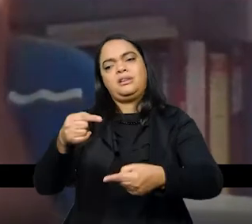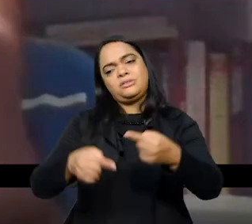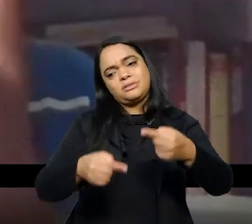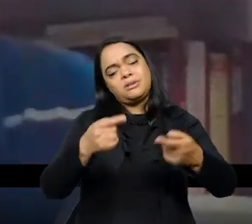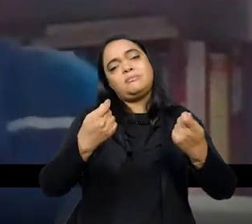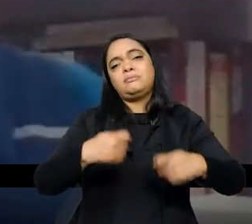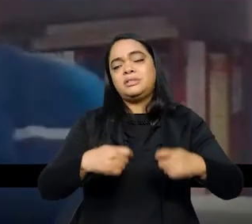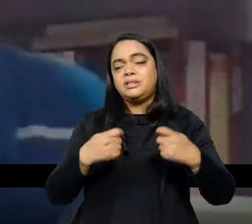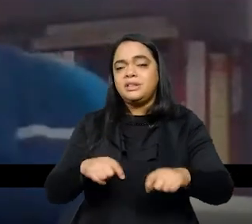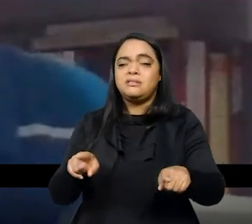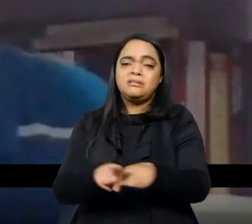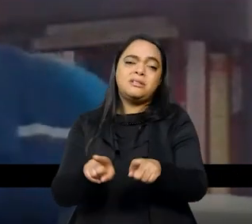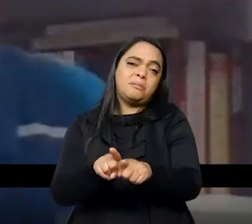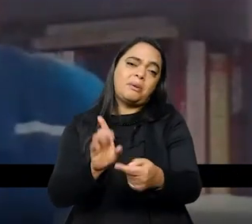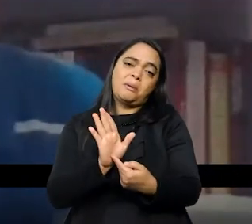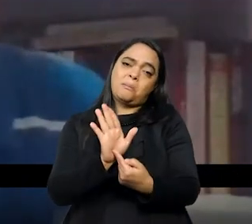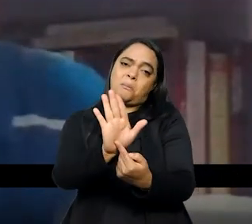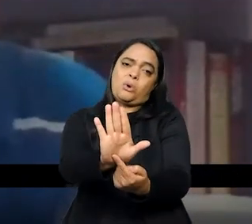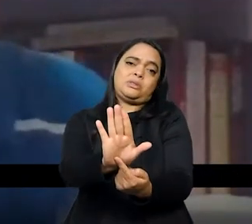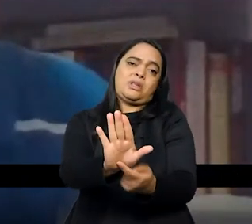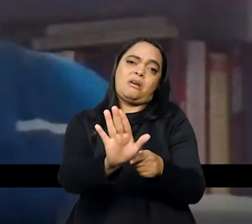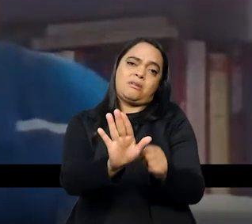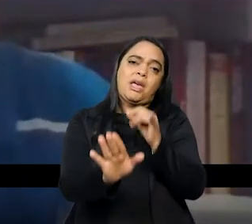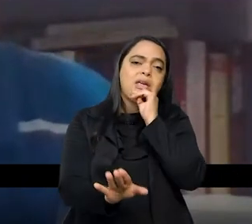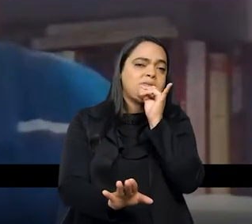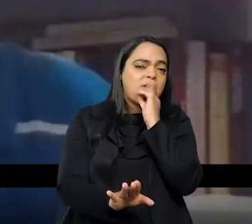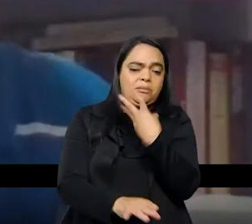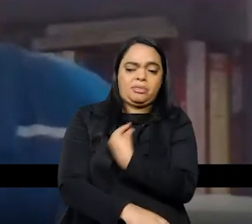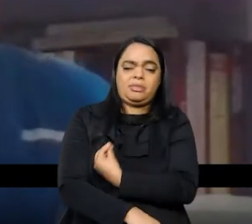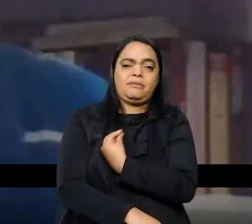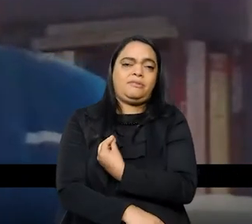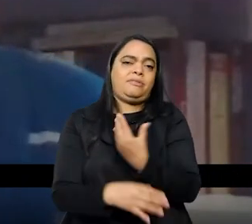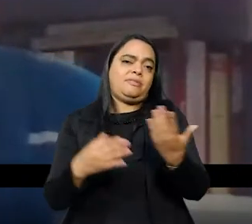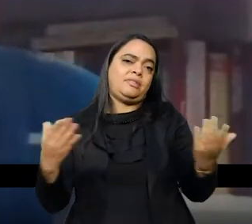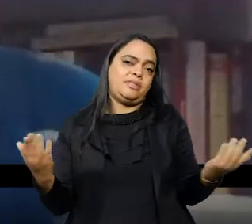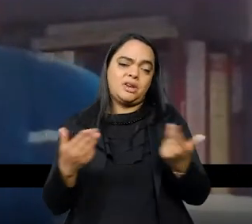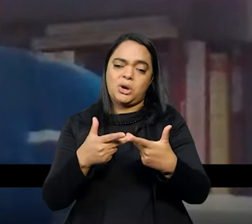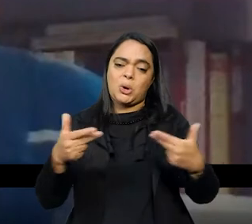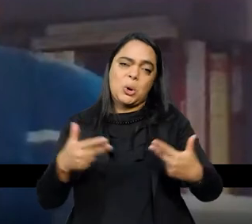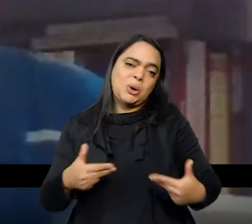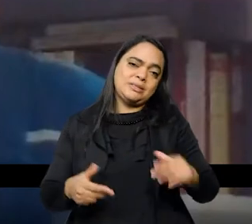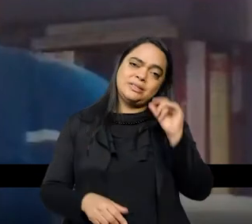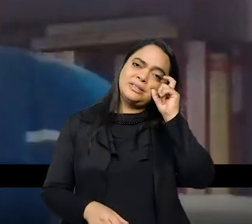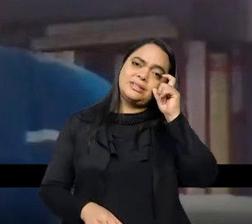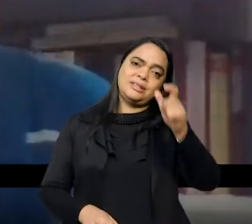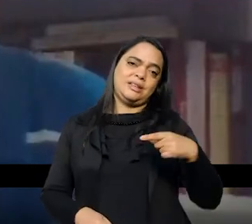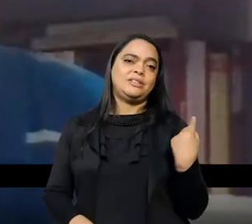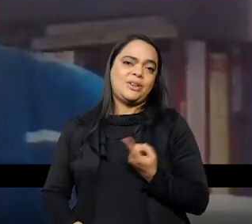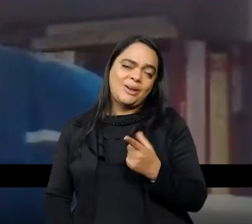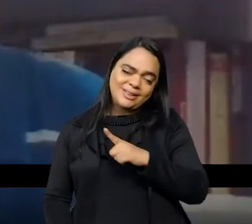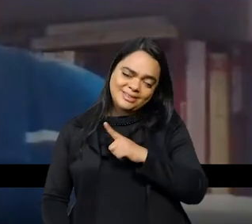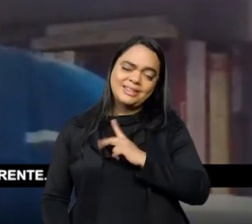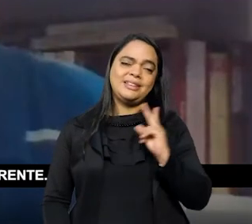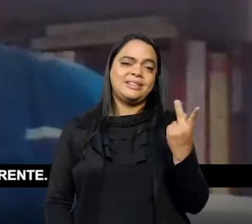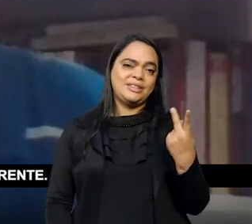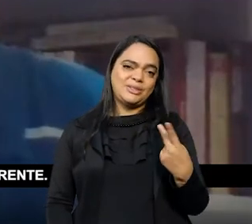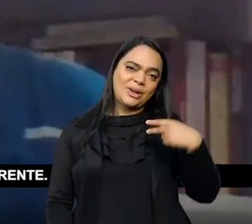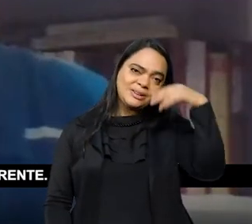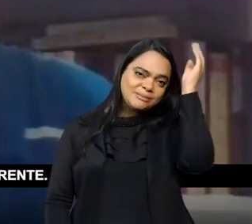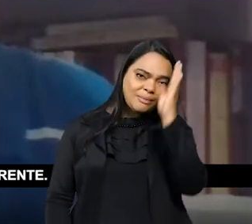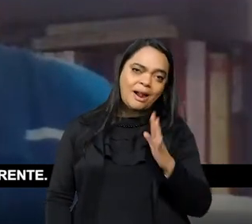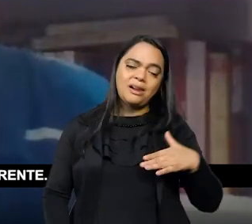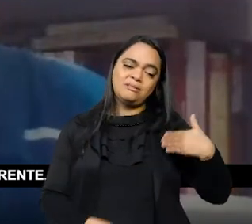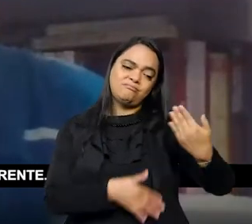mesmo de história de vidas. Né? São coisas interessantíssimas que nós temos na história do Brasil durante todo esse tempo que...